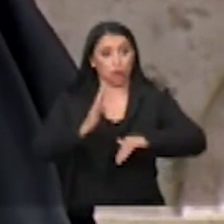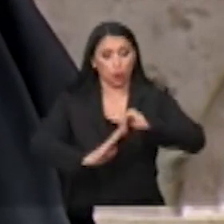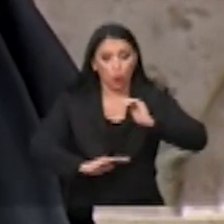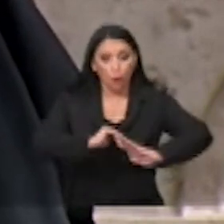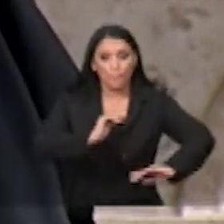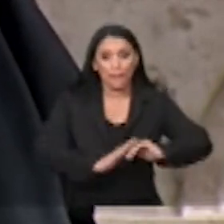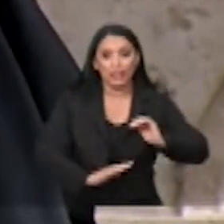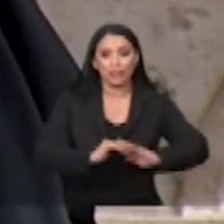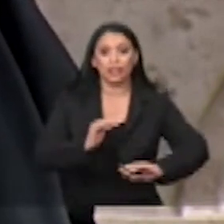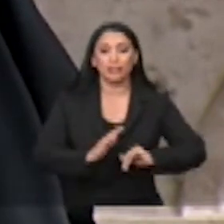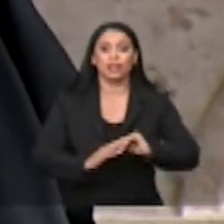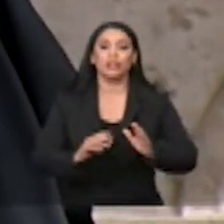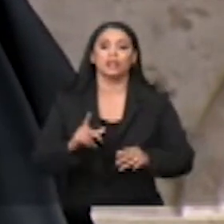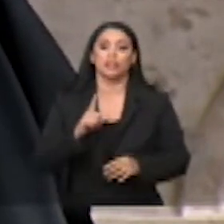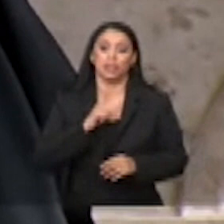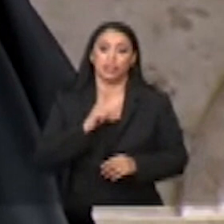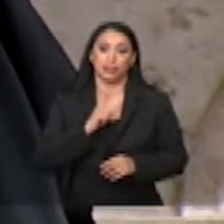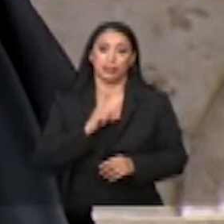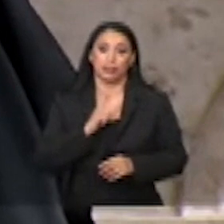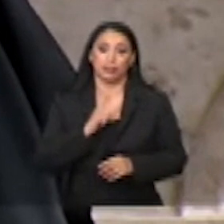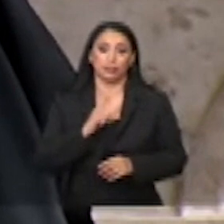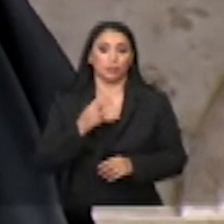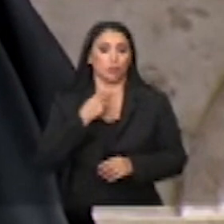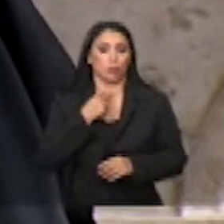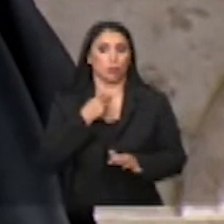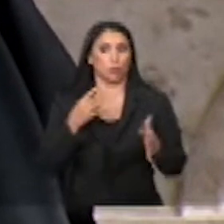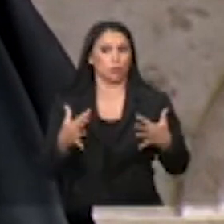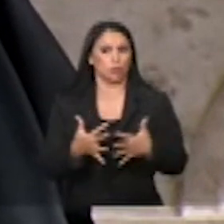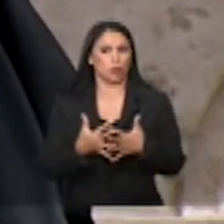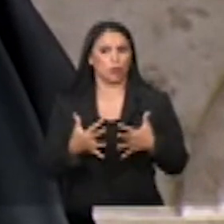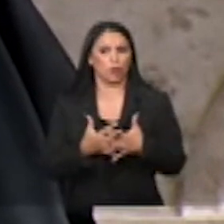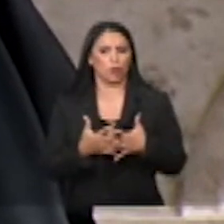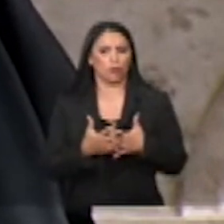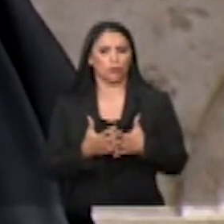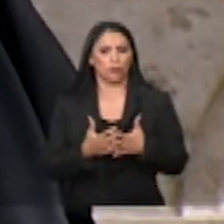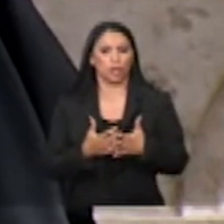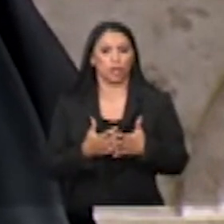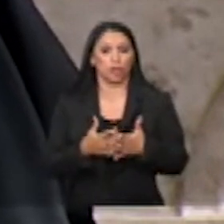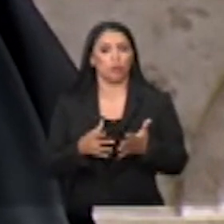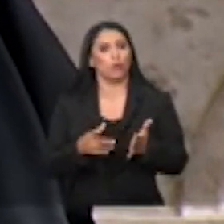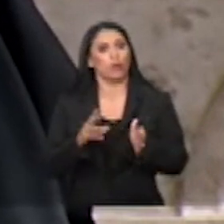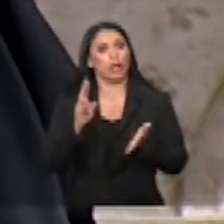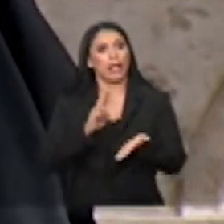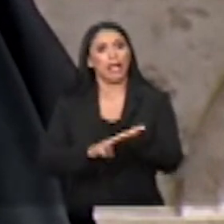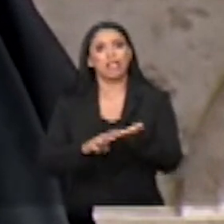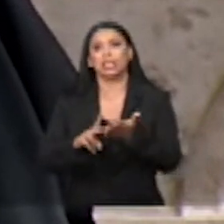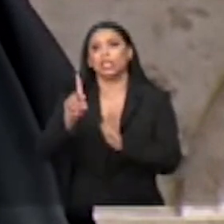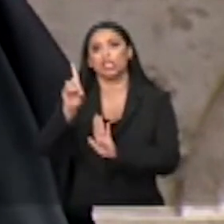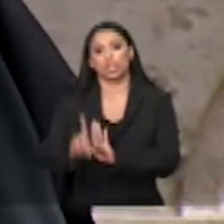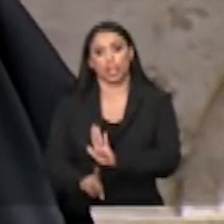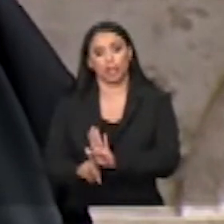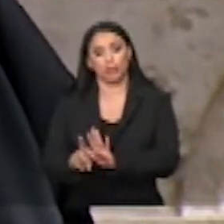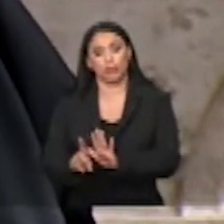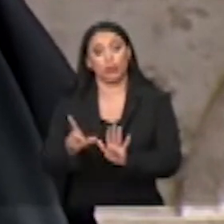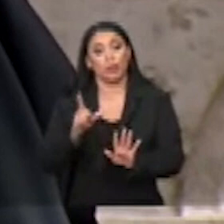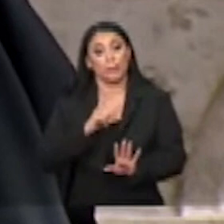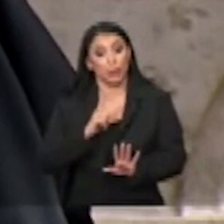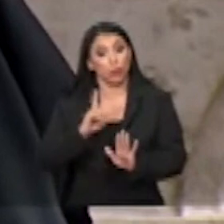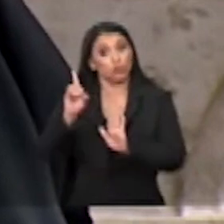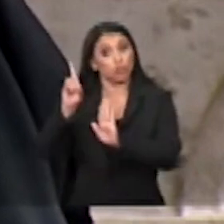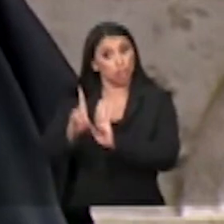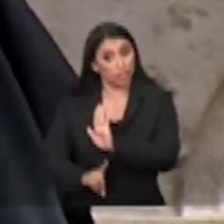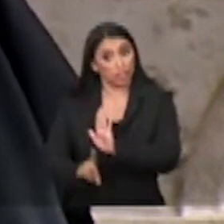análise, serve, embora com ela não se confunda e nem se reduza, à Carta de Direitos. A preservação dos